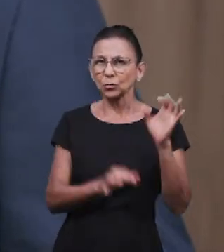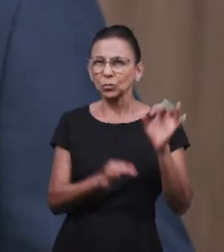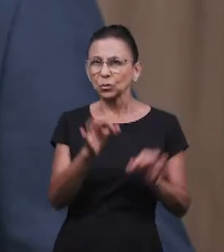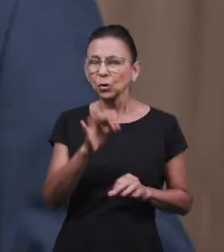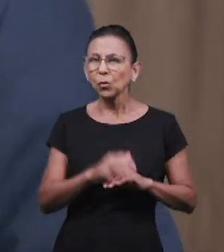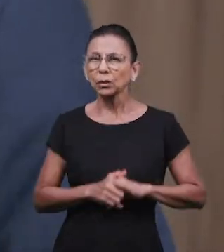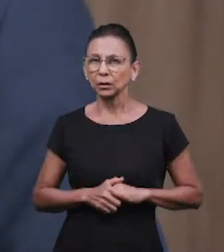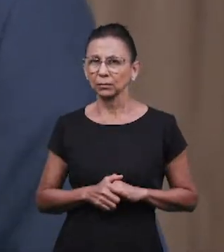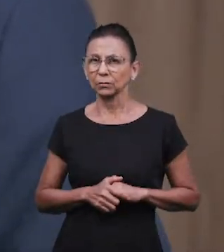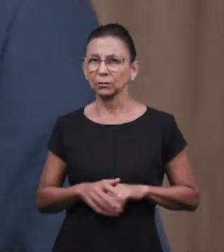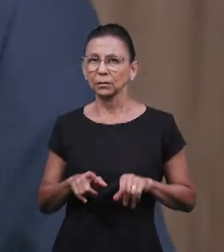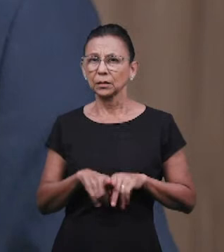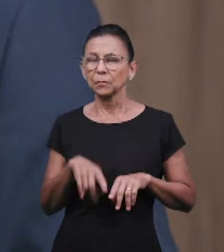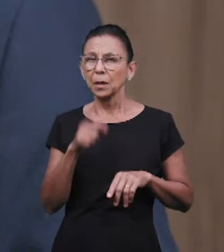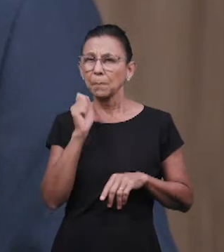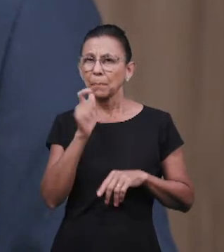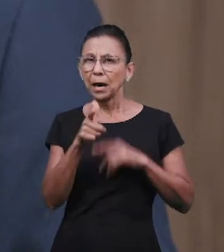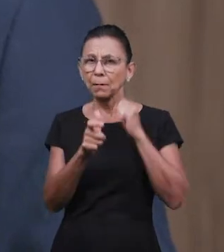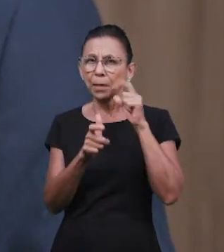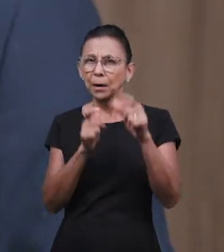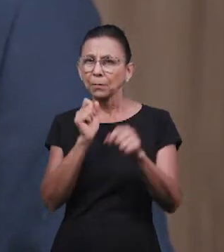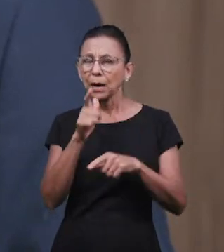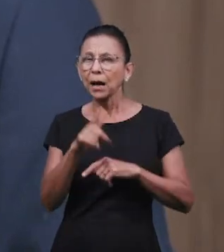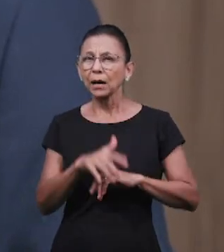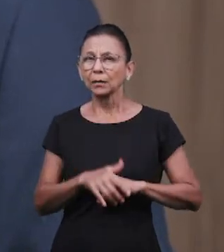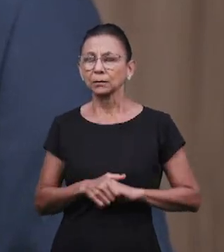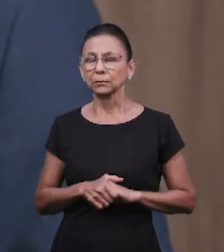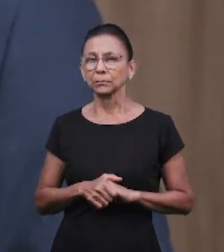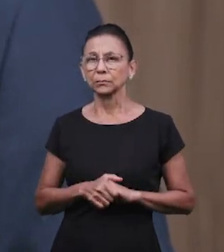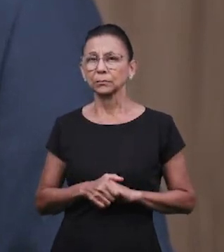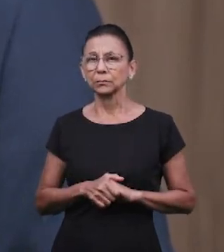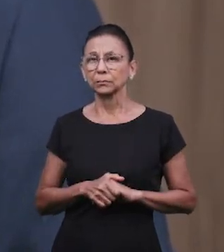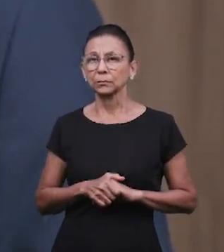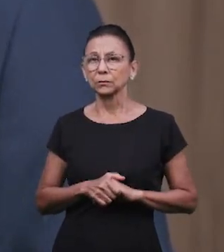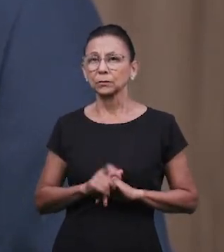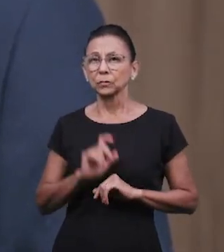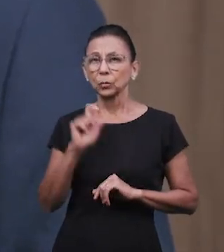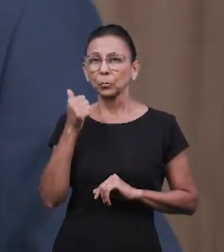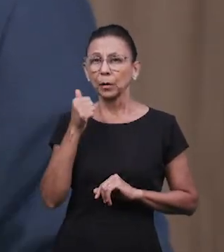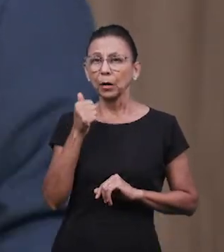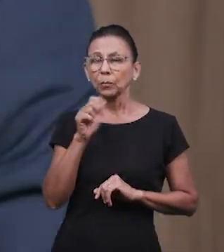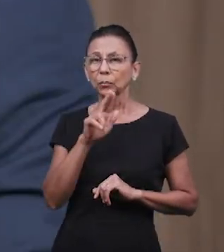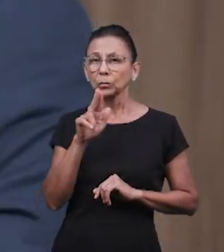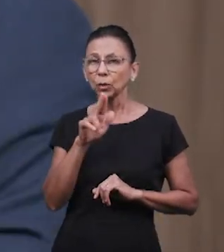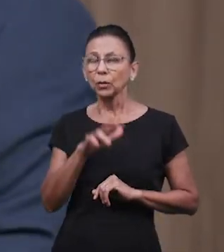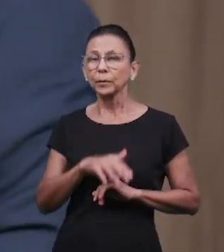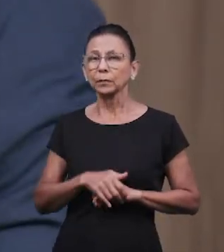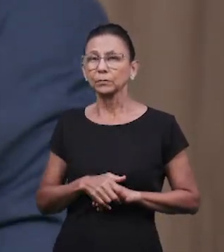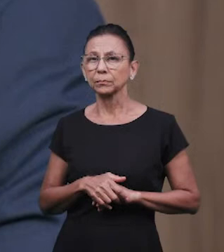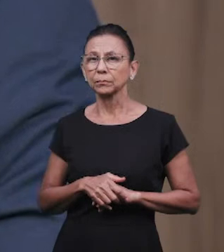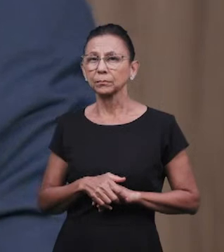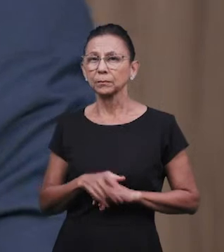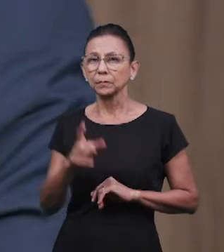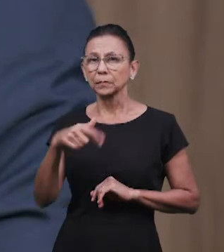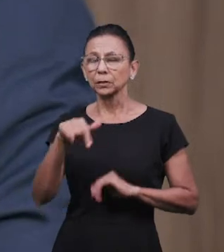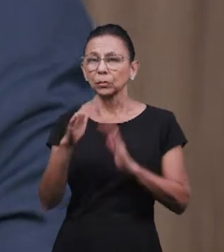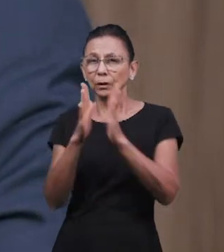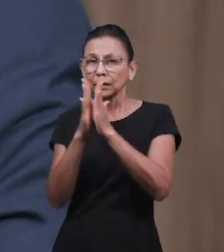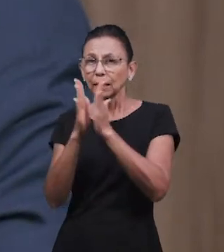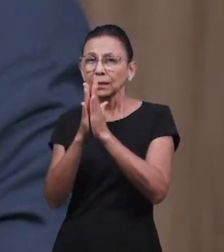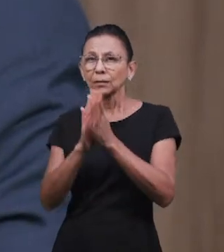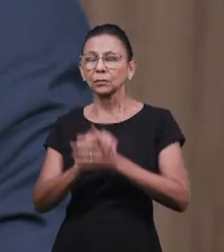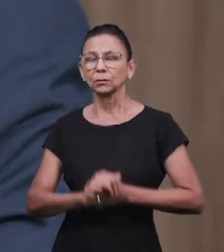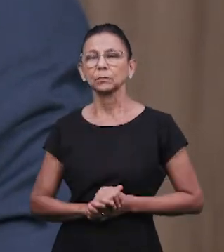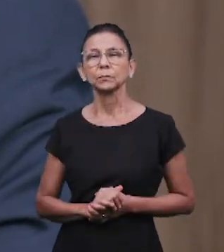não blasfemam eles o bom nome e sobre vós foi invocado? Encerrando aqui, diz assim o texto: